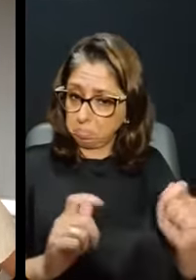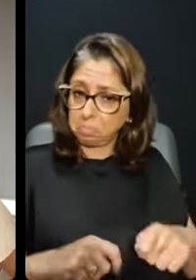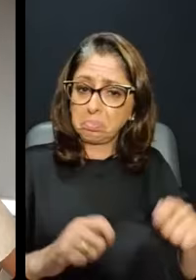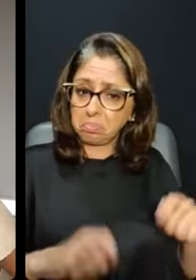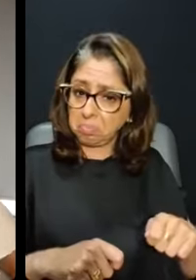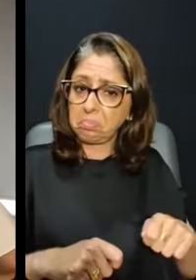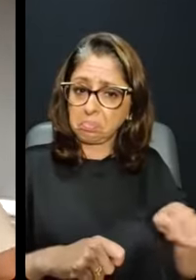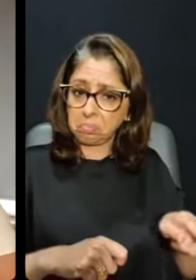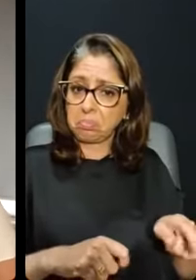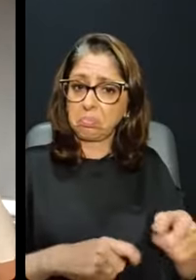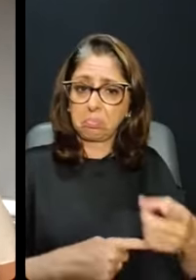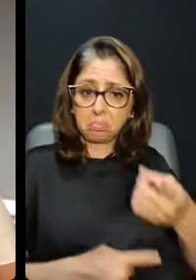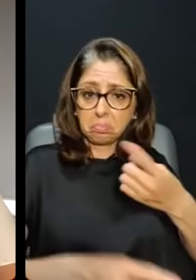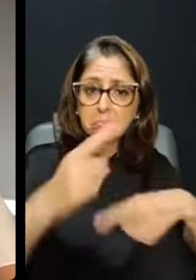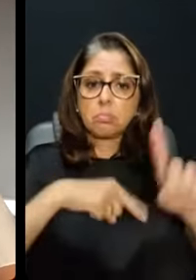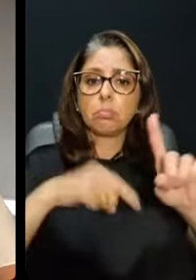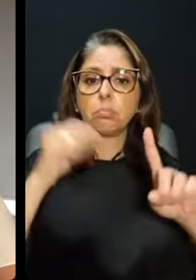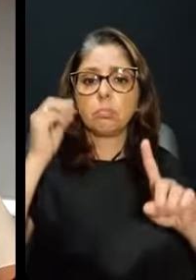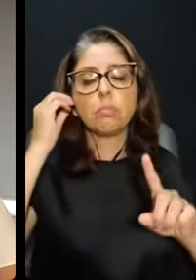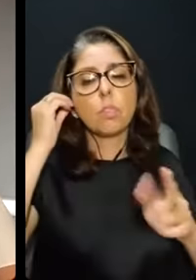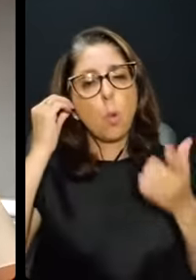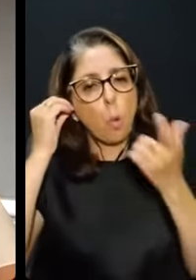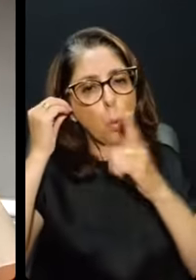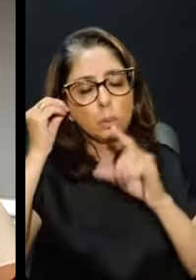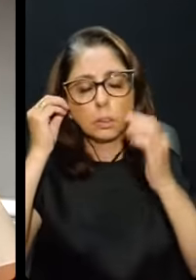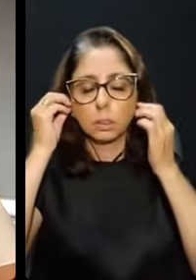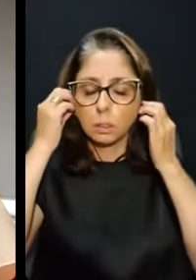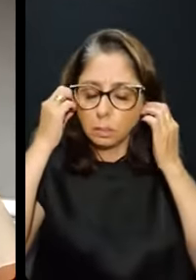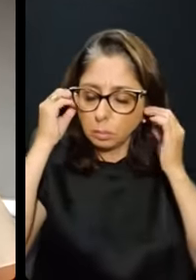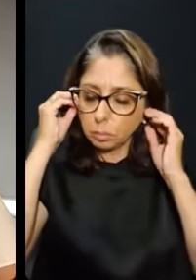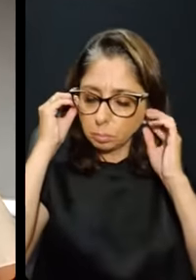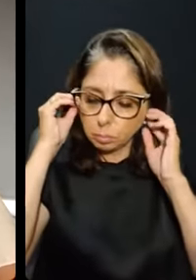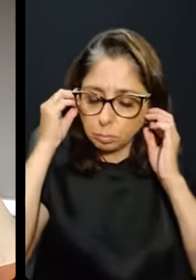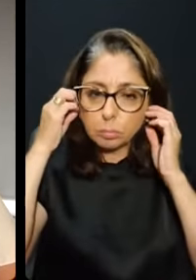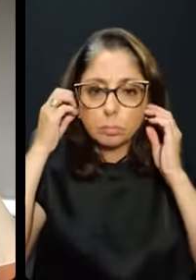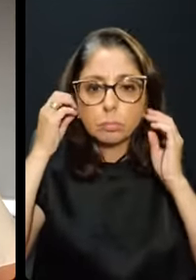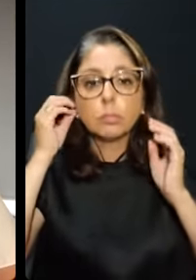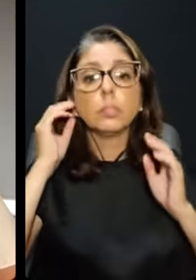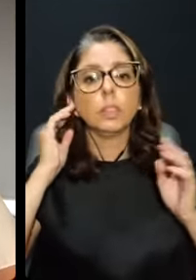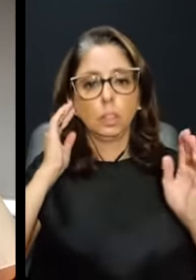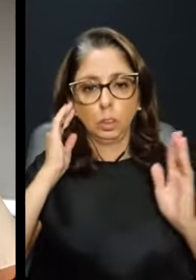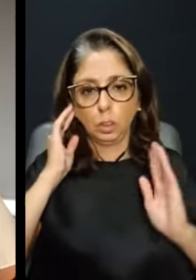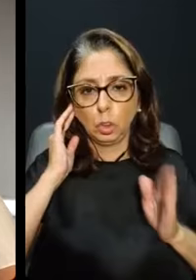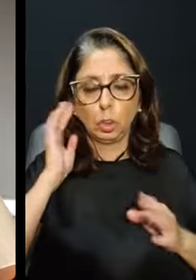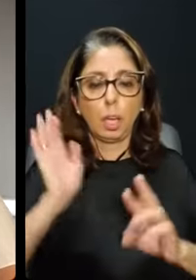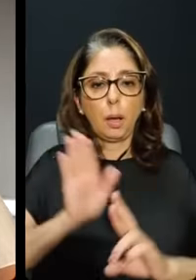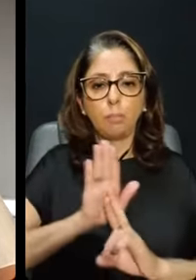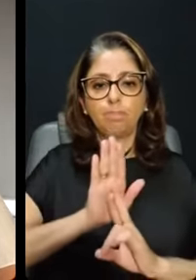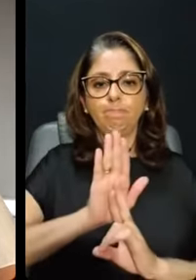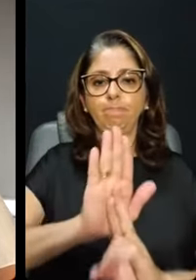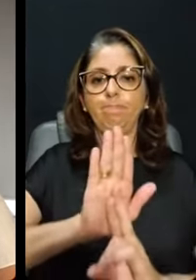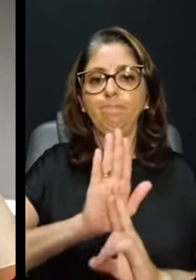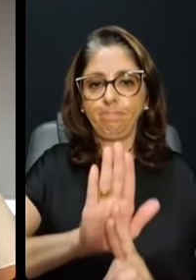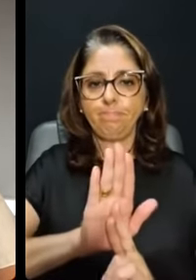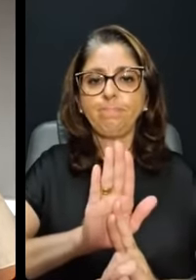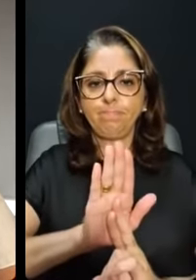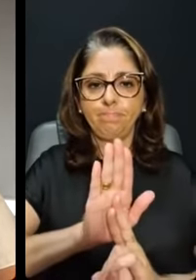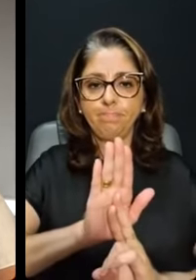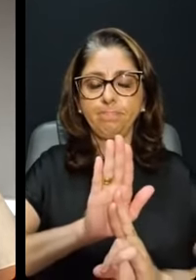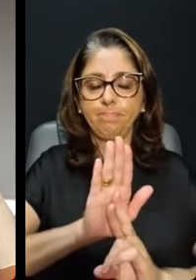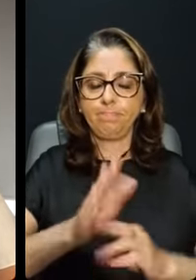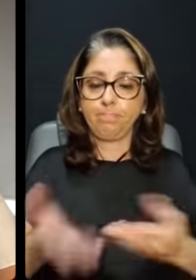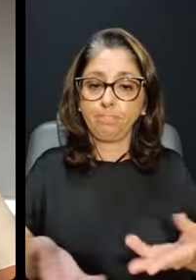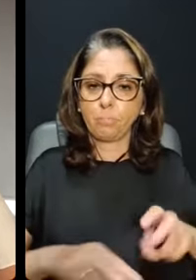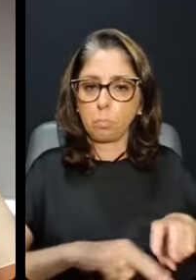posicionamento das pessoas em cadeiras de rodas, né, já atuando um pouco mais, já aparecendo um pouco mais, digamos assim. Mas